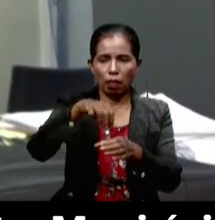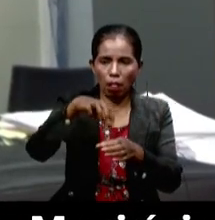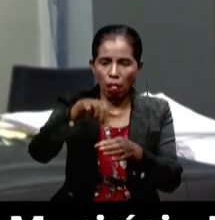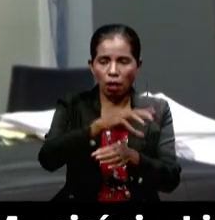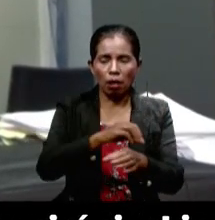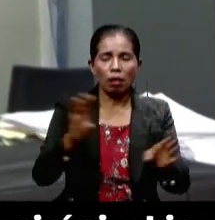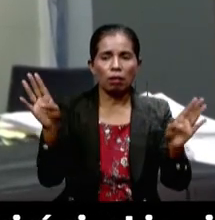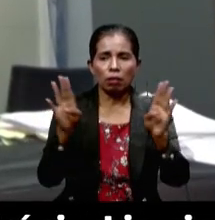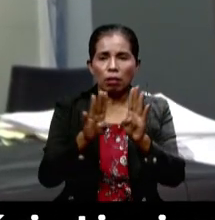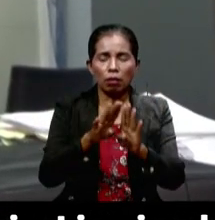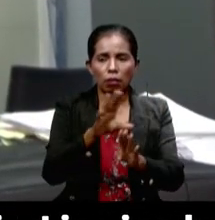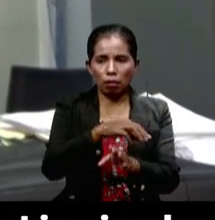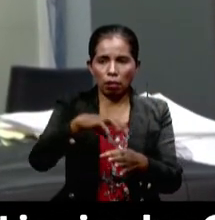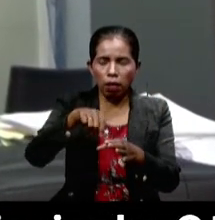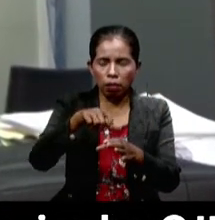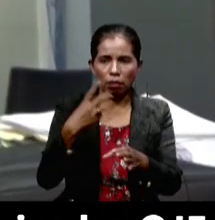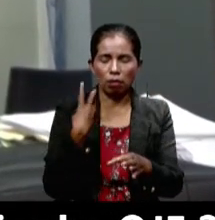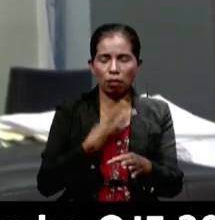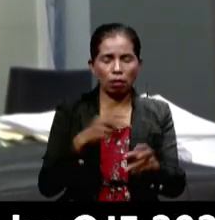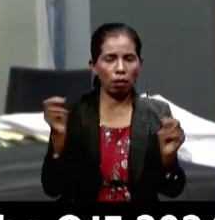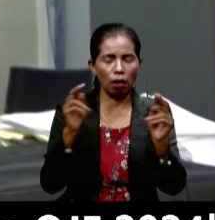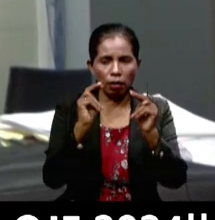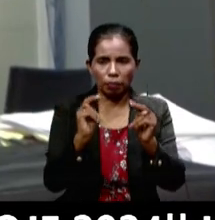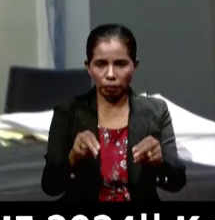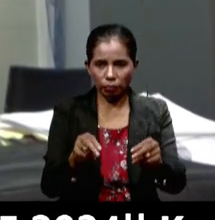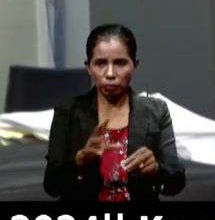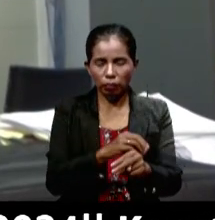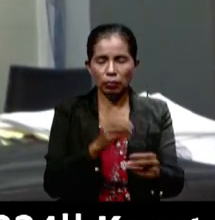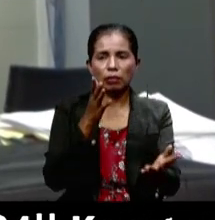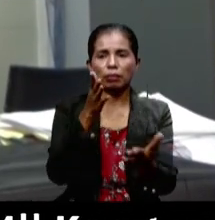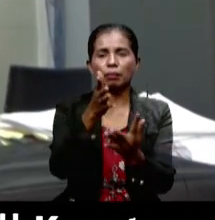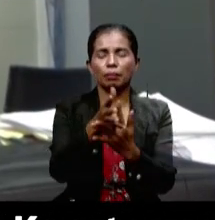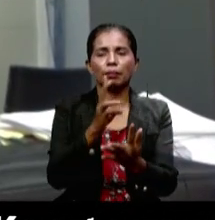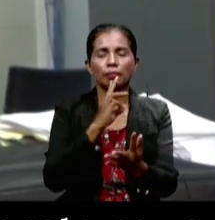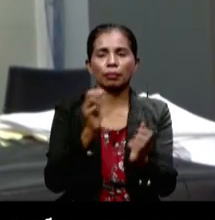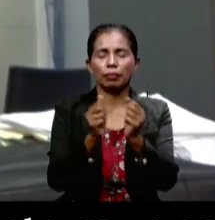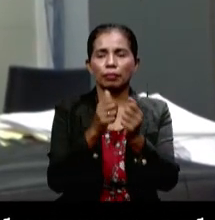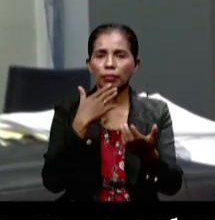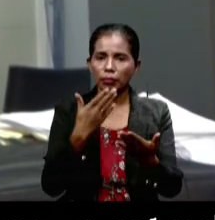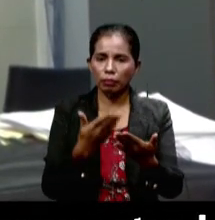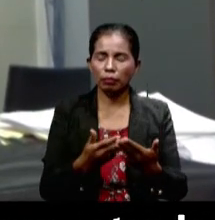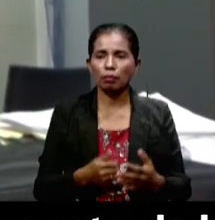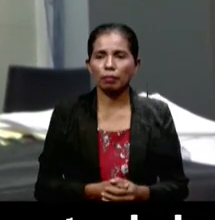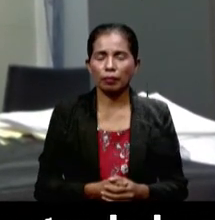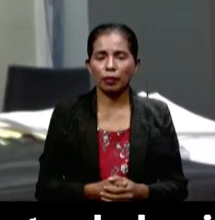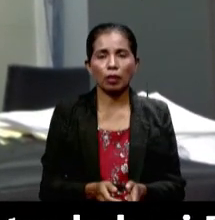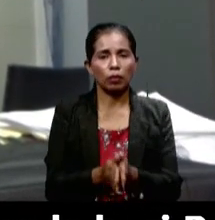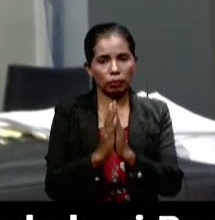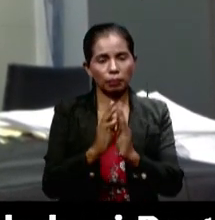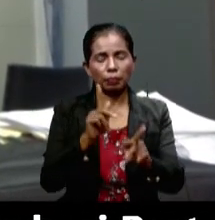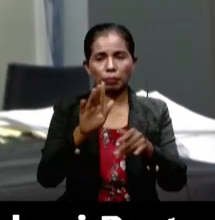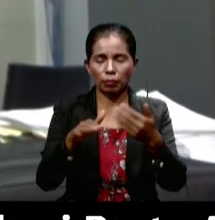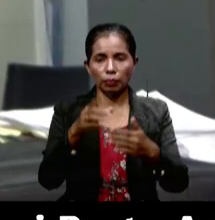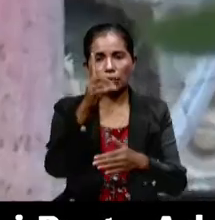entender metro controladores cari que tela precisa a torneira mas sempre bem acesso bem ne o dia Alex Mosso suba cidadão roto e a